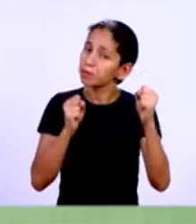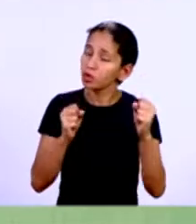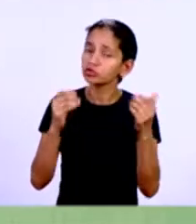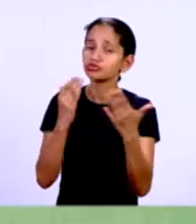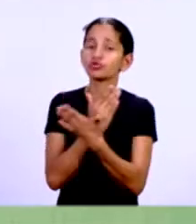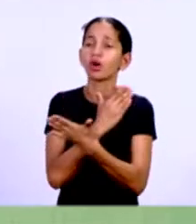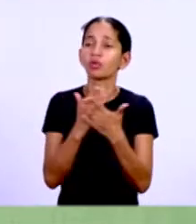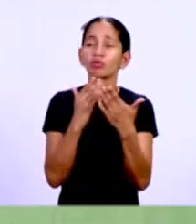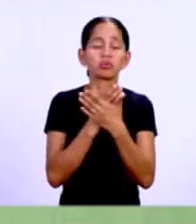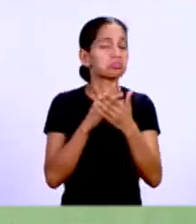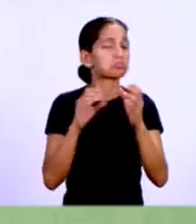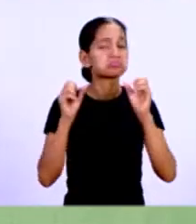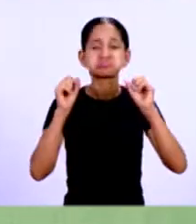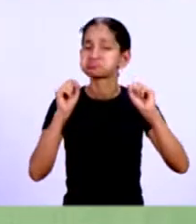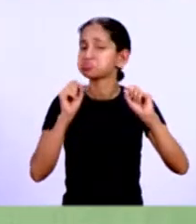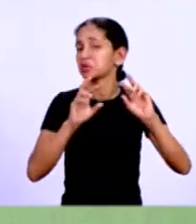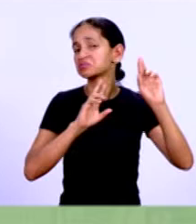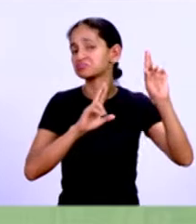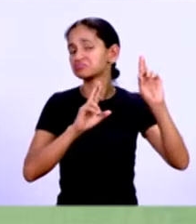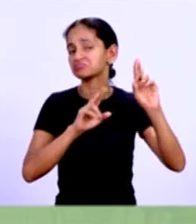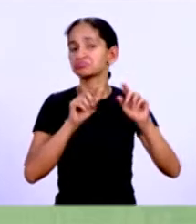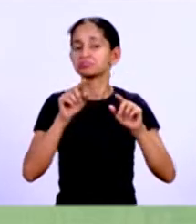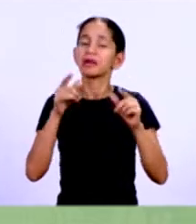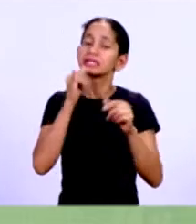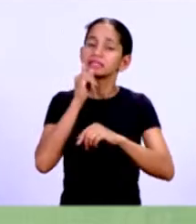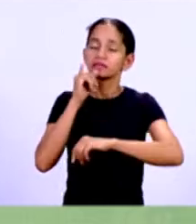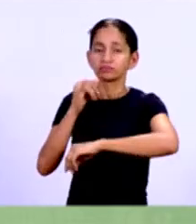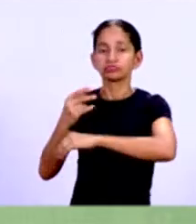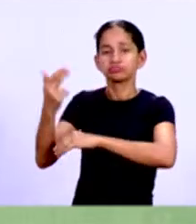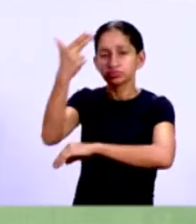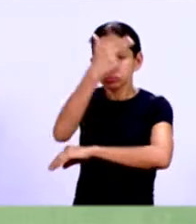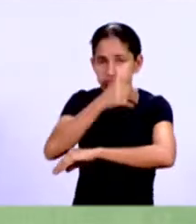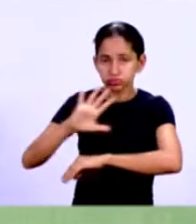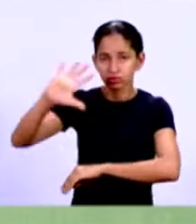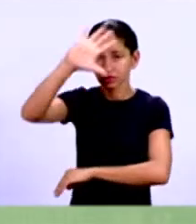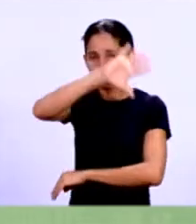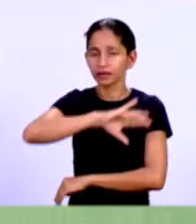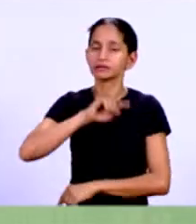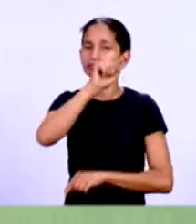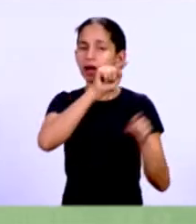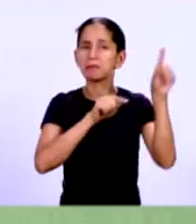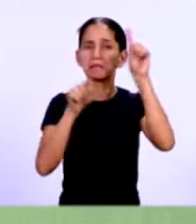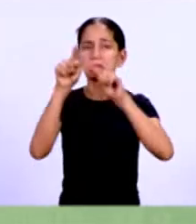em todos os lugares neste gráfico. A gente pode ter aqui, ó, um retorno